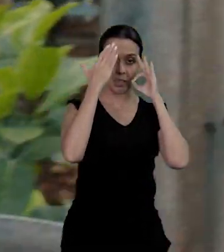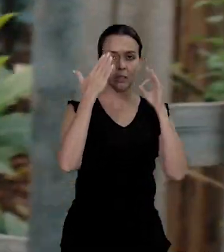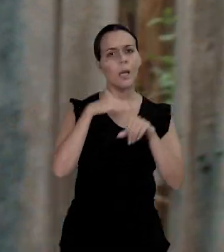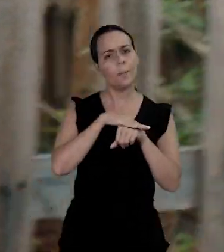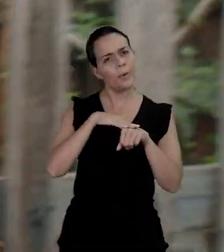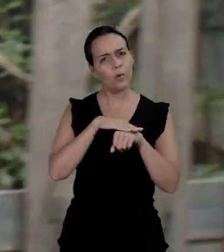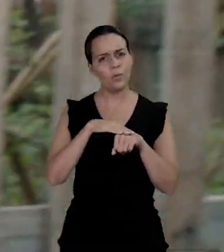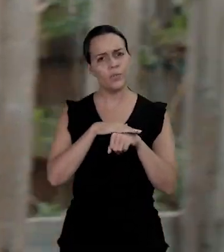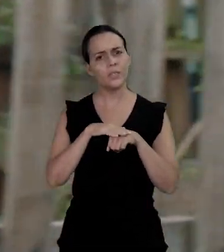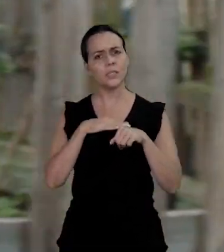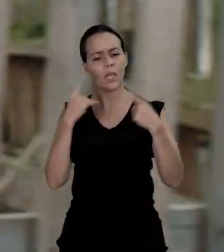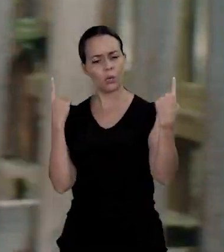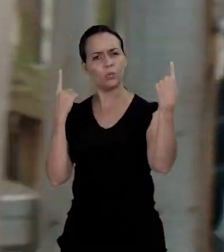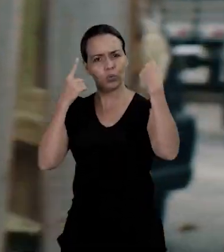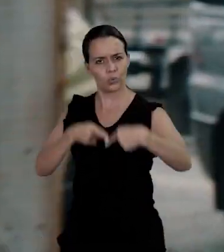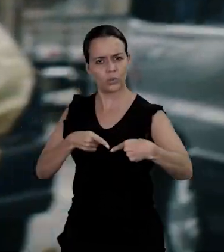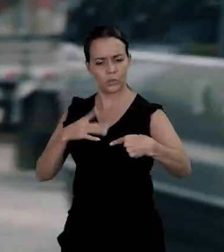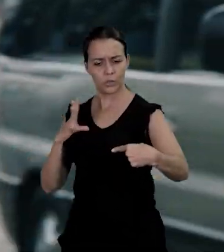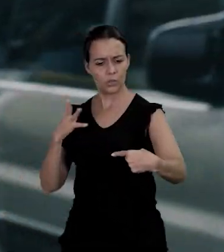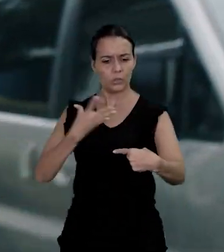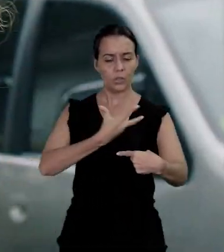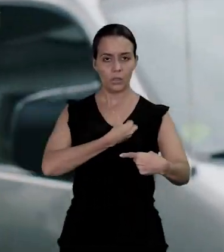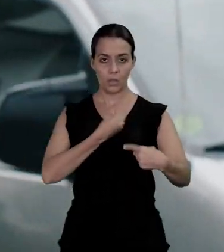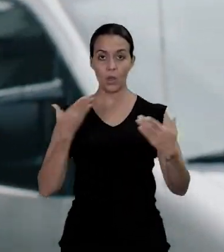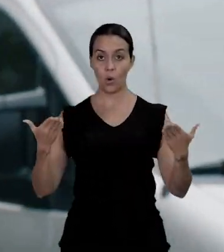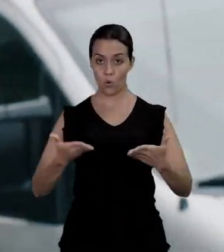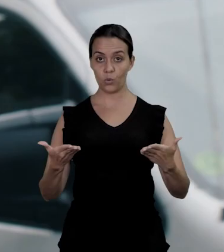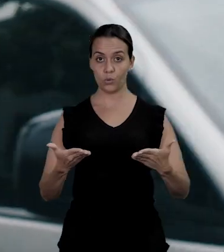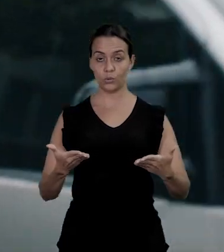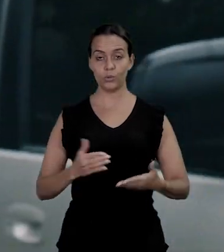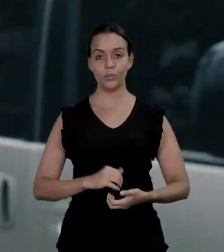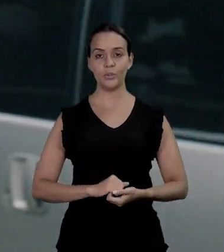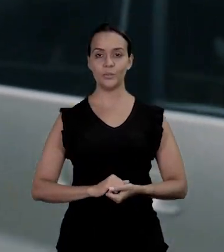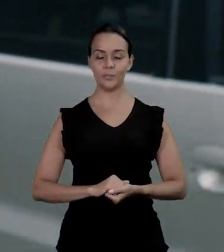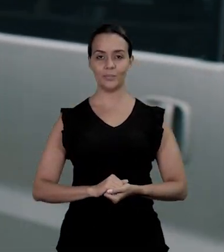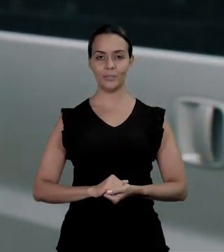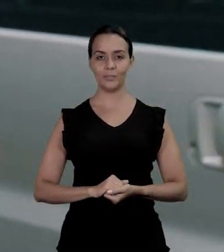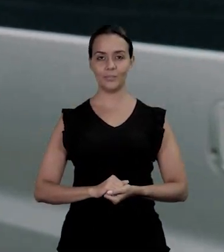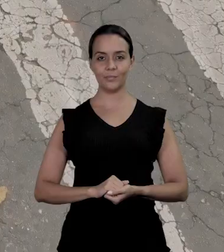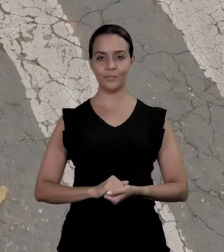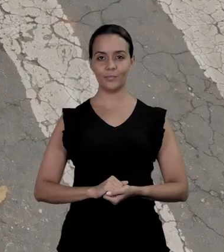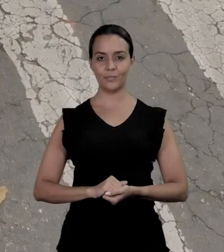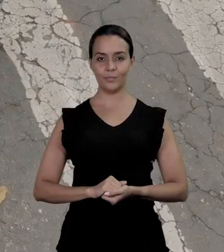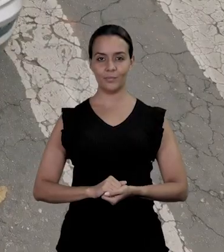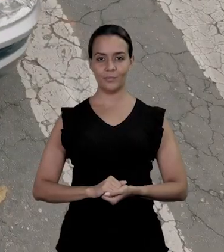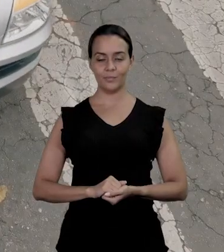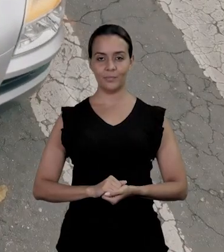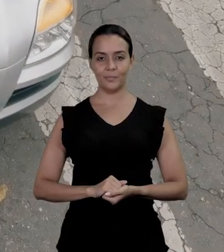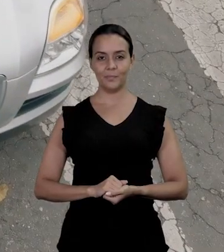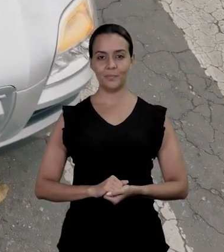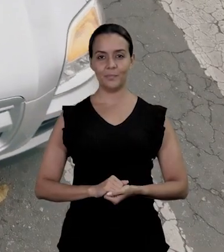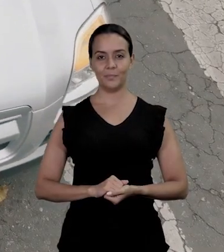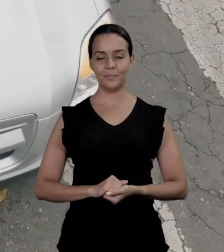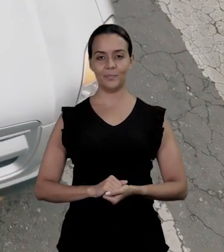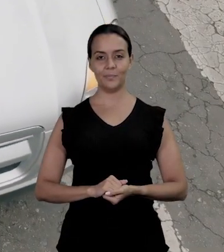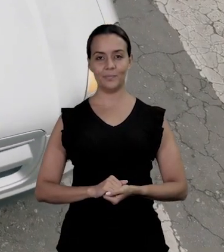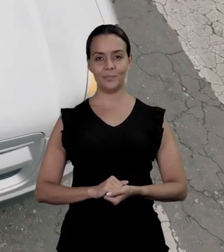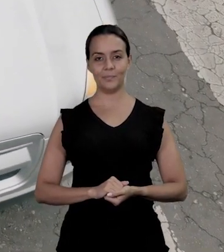social e uma psicanalista, para a gente debater os desafios da transgeneridade no mundo de hoje.